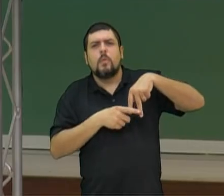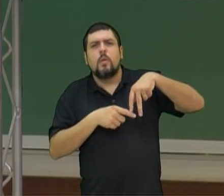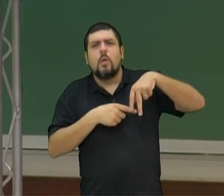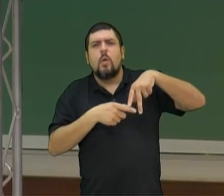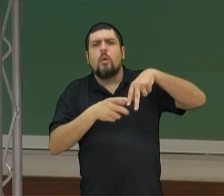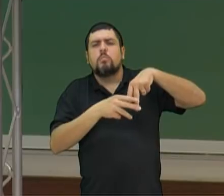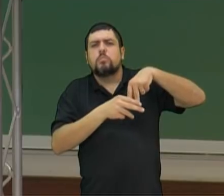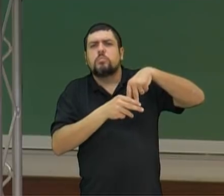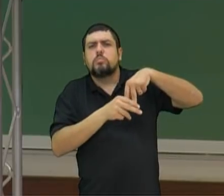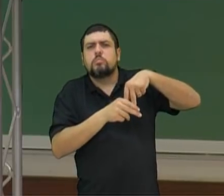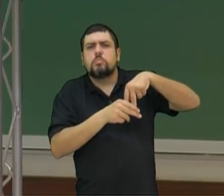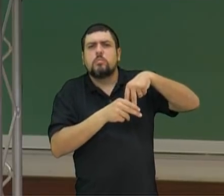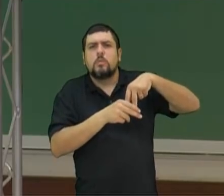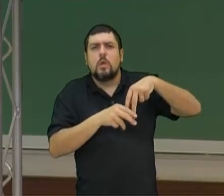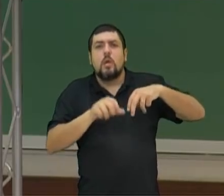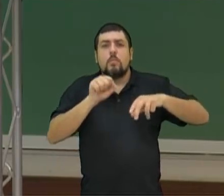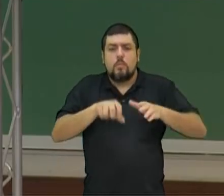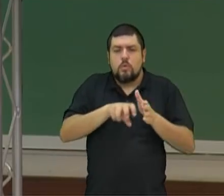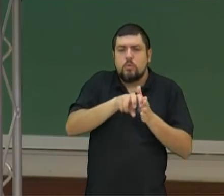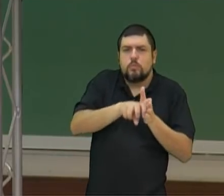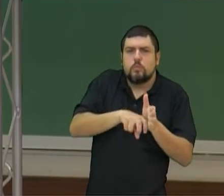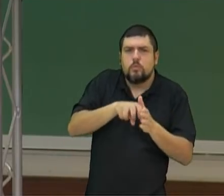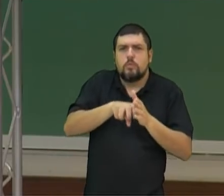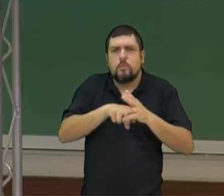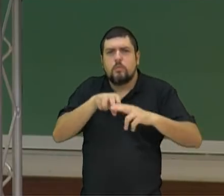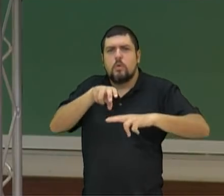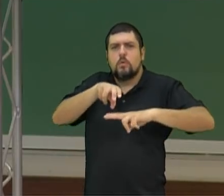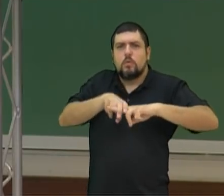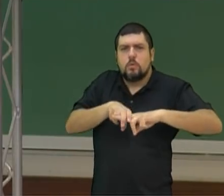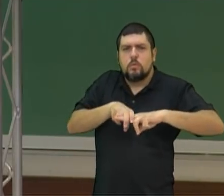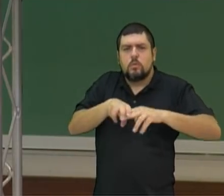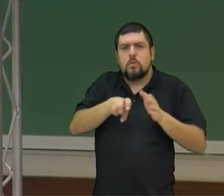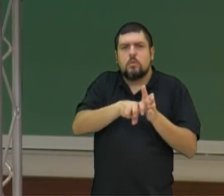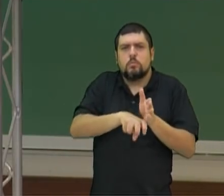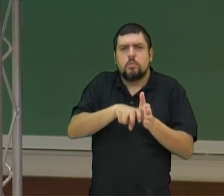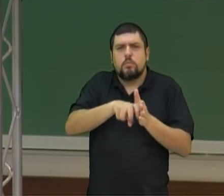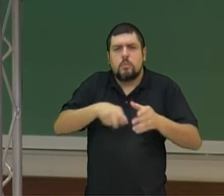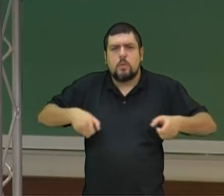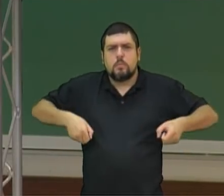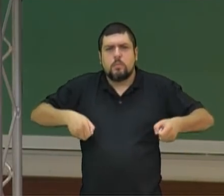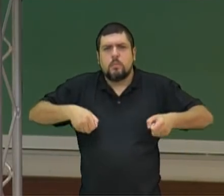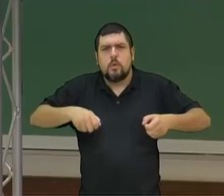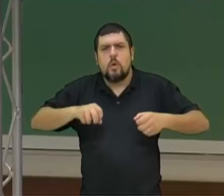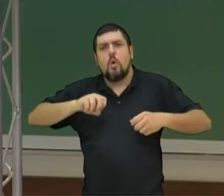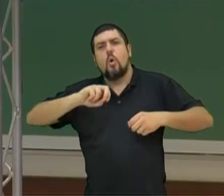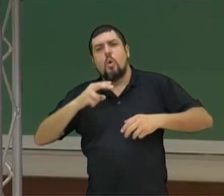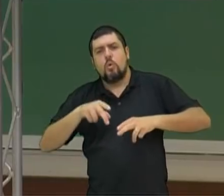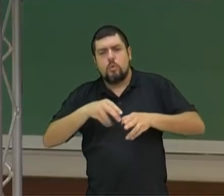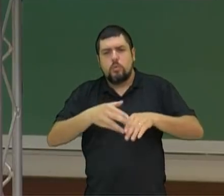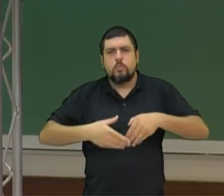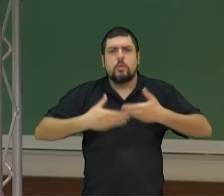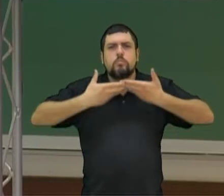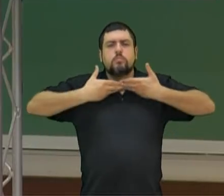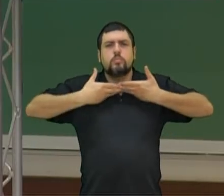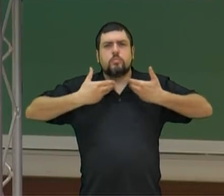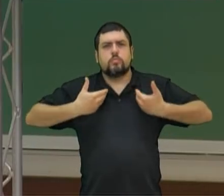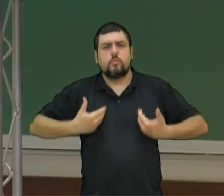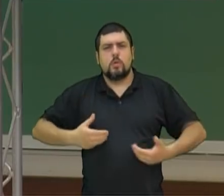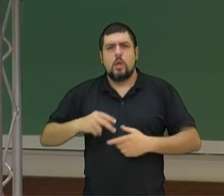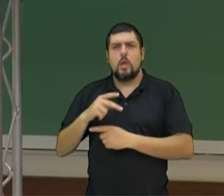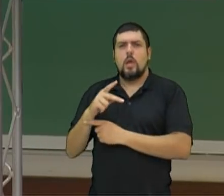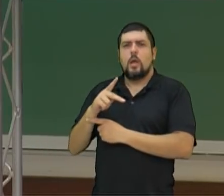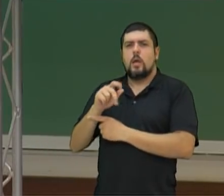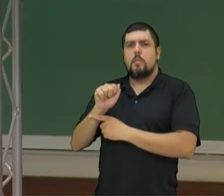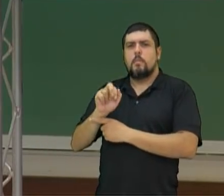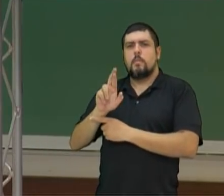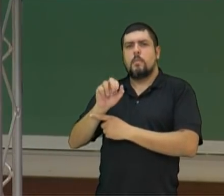ou paraplégica ou tetraplégica. Você já ouviu esses termos, paraplégica e tetraplégica? Embora os nomes